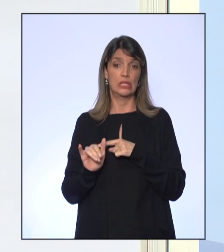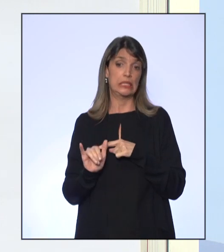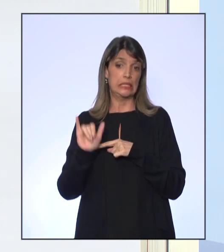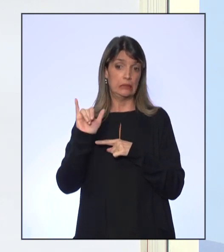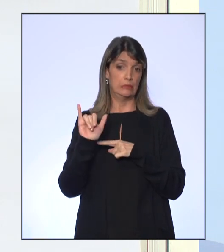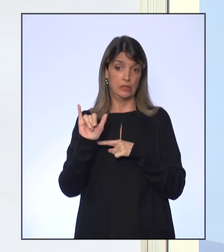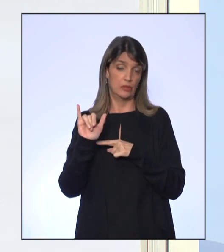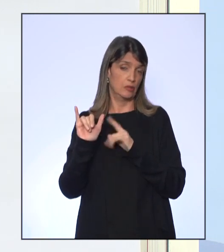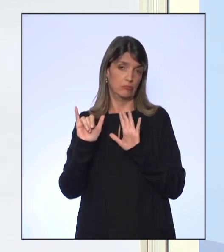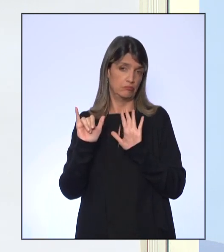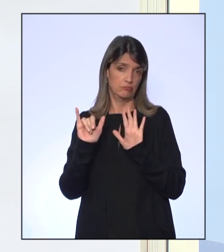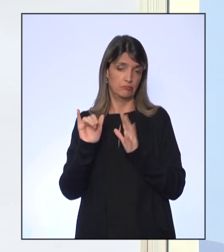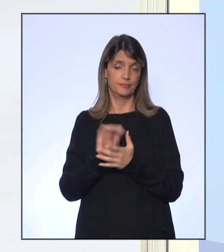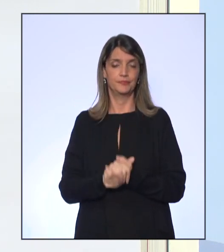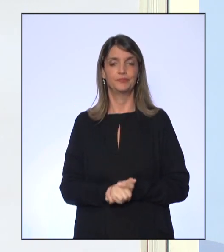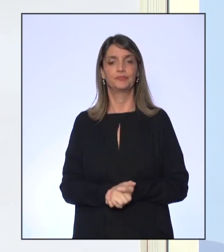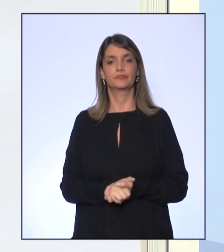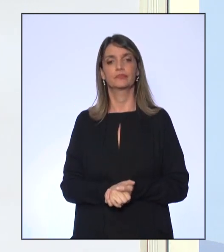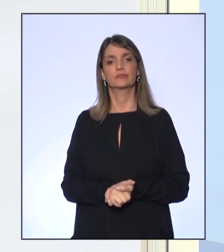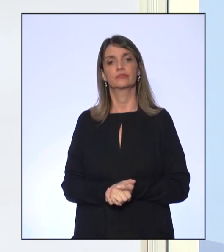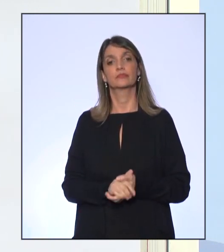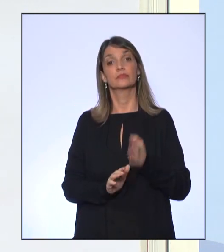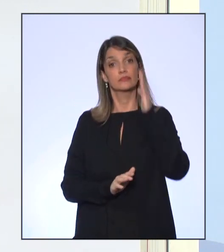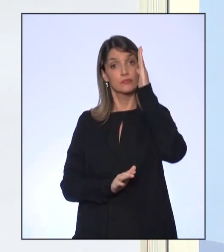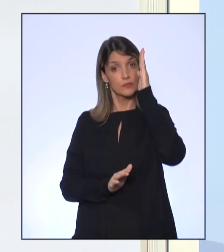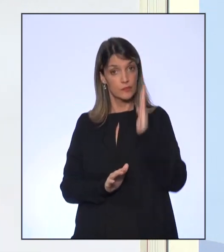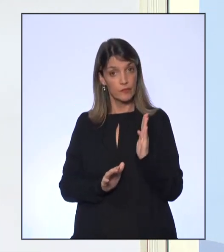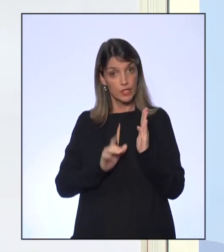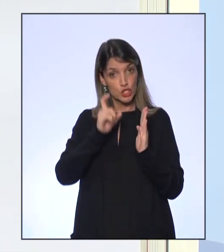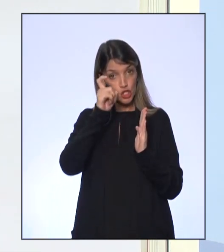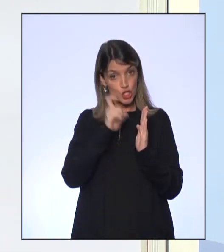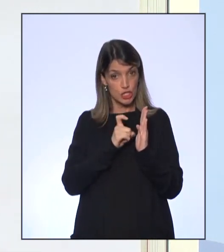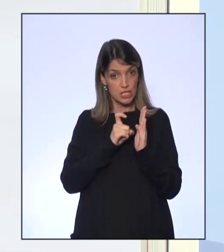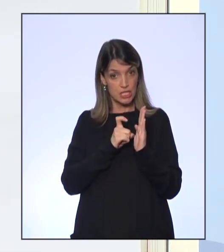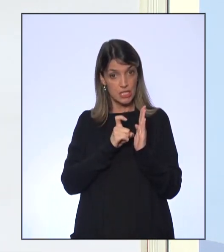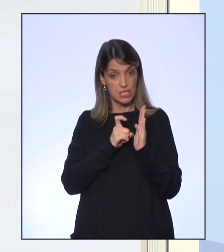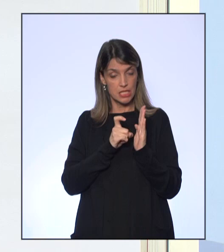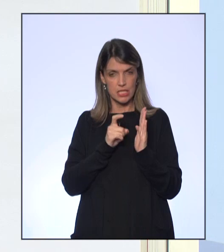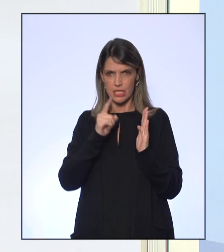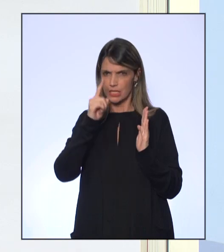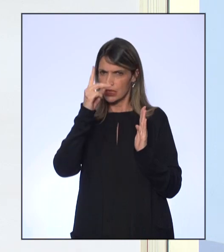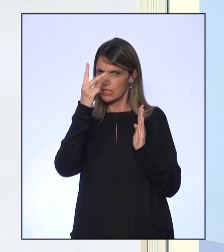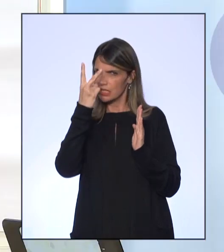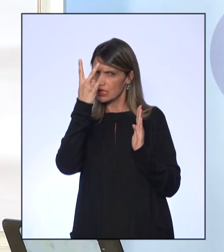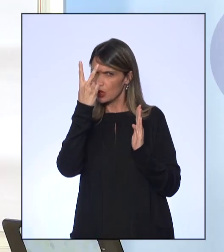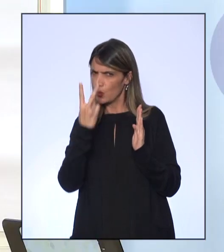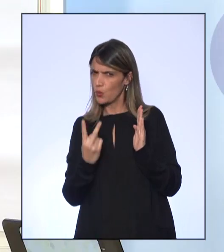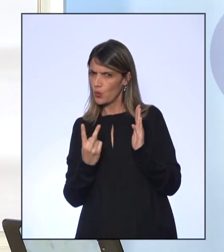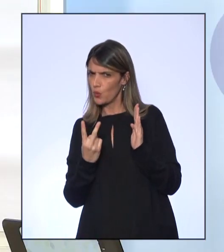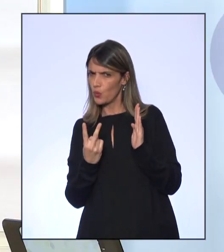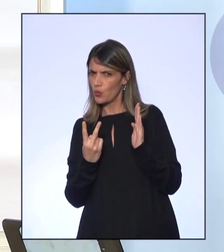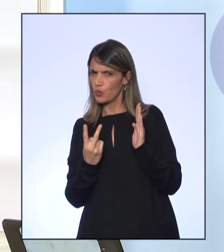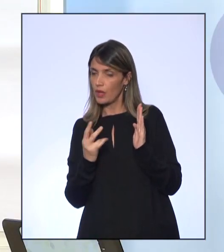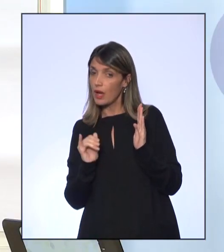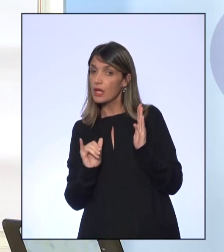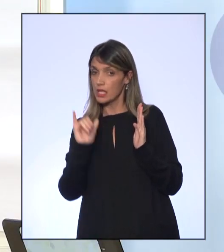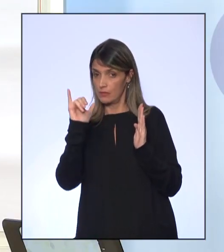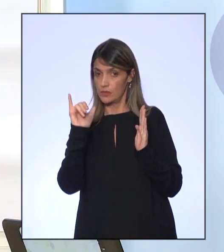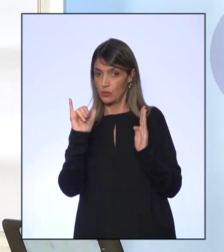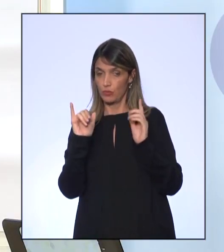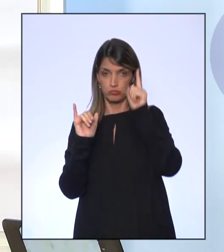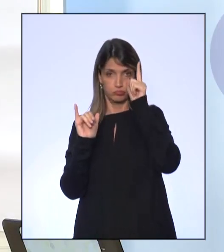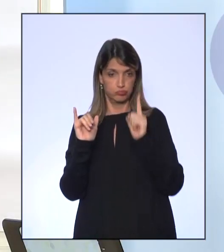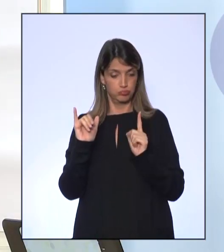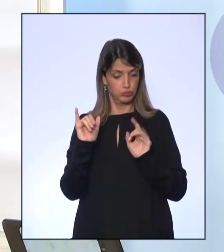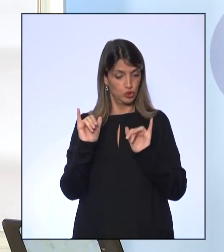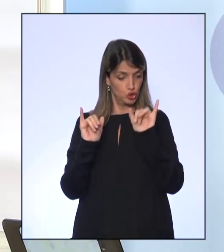né? Então, essa reta aqui a gente chama de X, e essa aqui, né? Essa coluna é a coluna do Y. Aí eu tenho